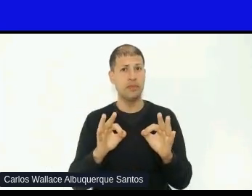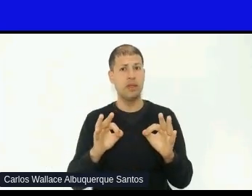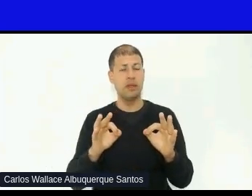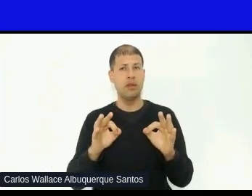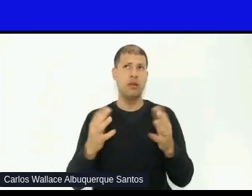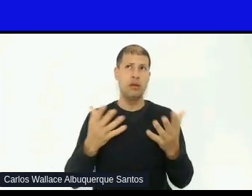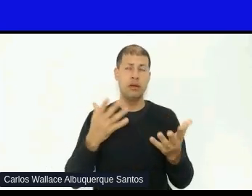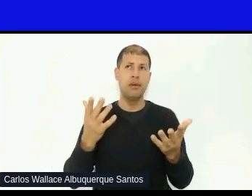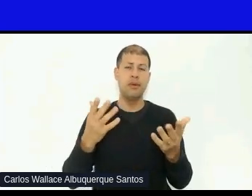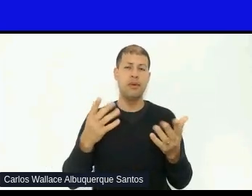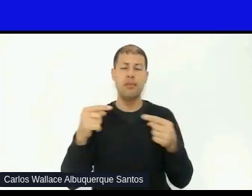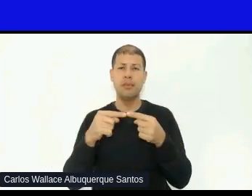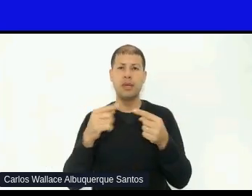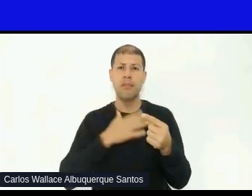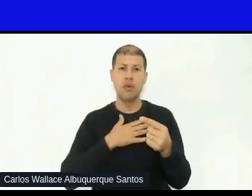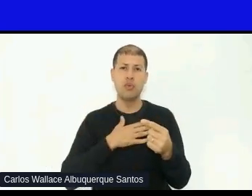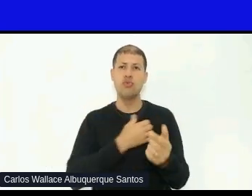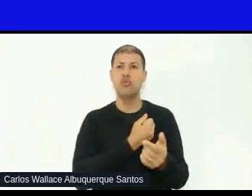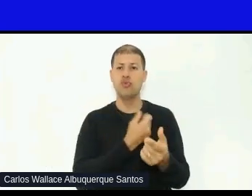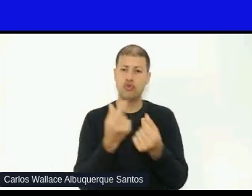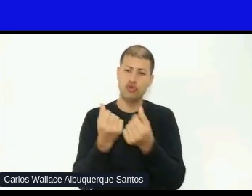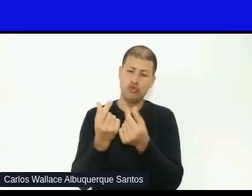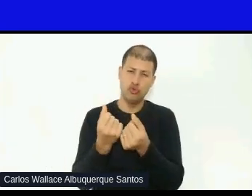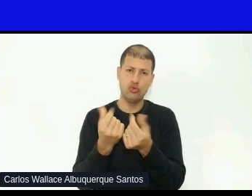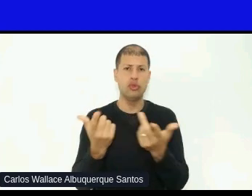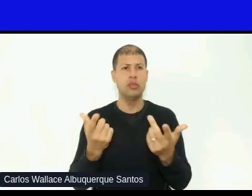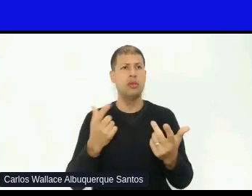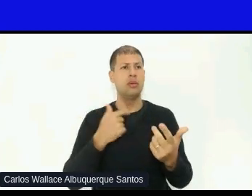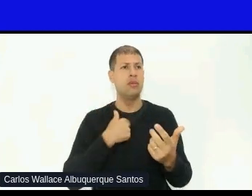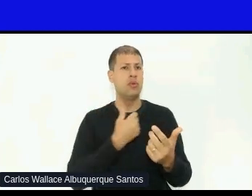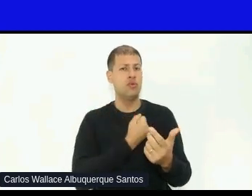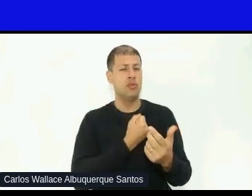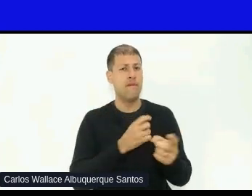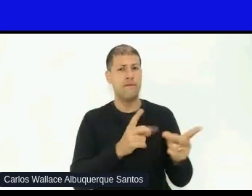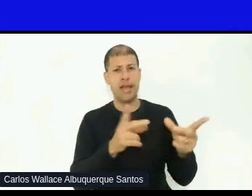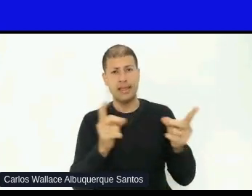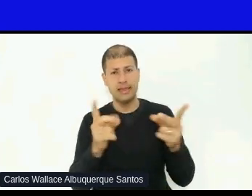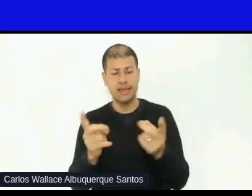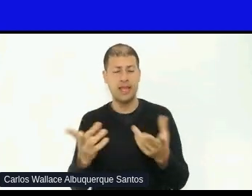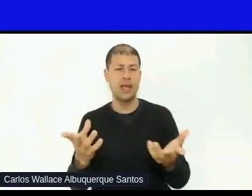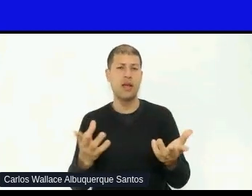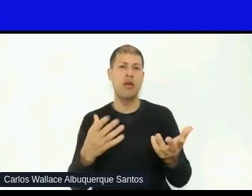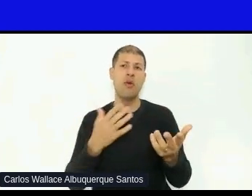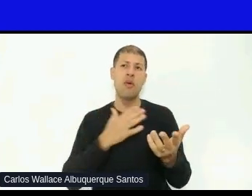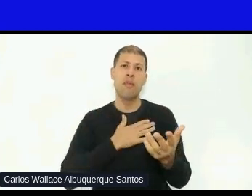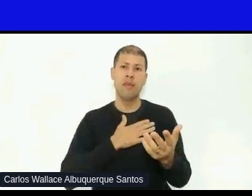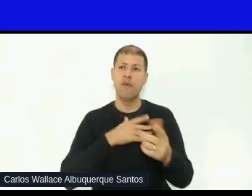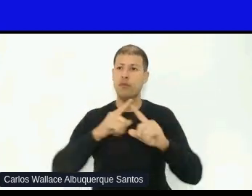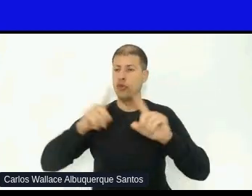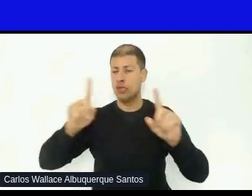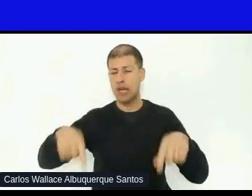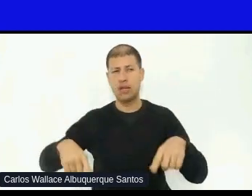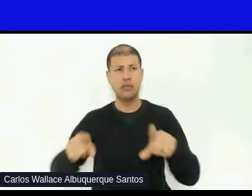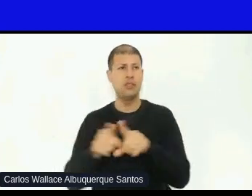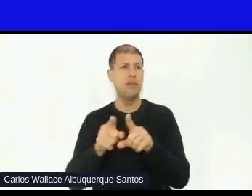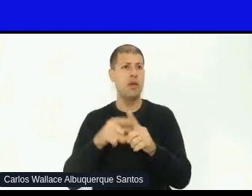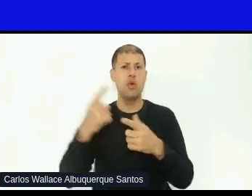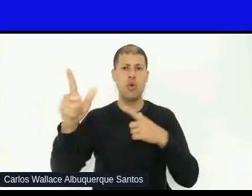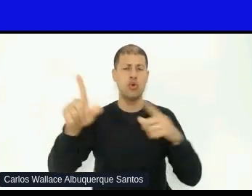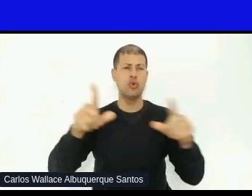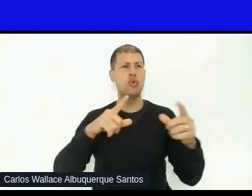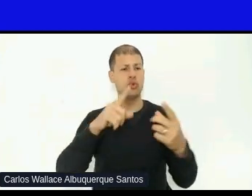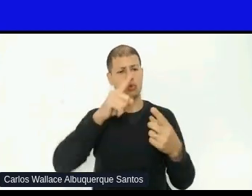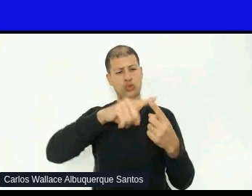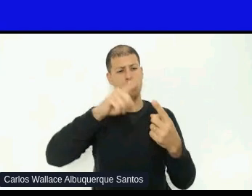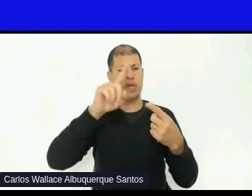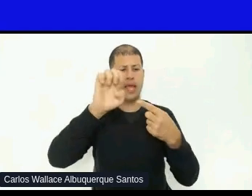meus números financeiros, com relação aos meus números de venda, com relação aos meus funcionários e com relação aos outros dois pilares, a parte ambiental